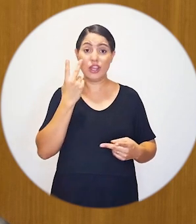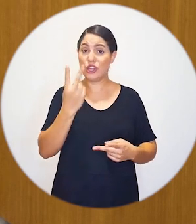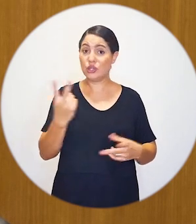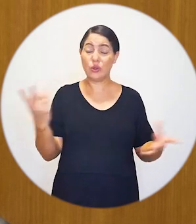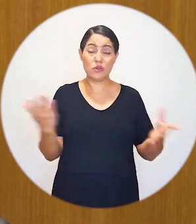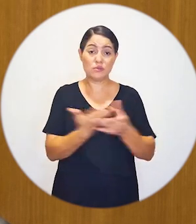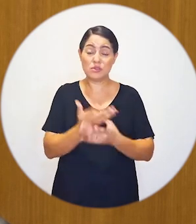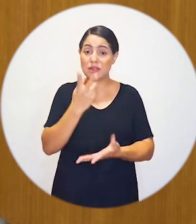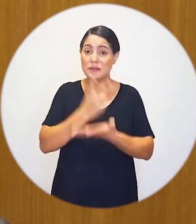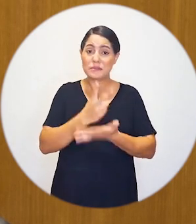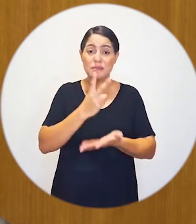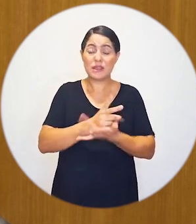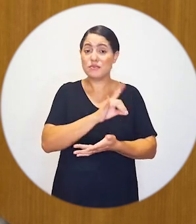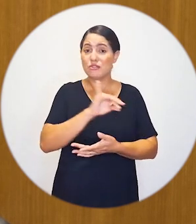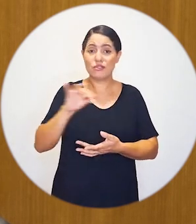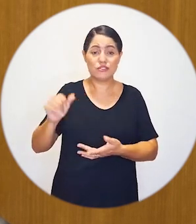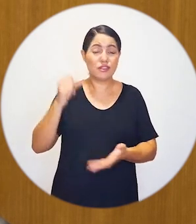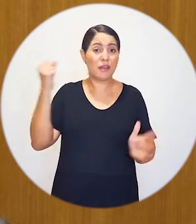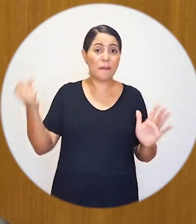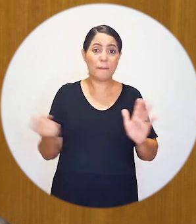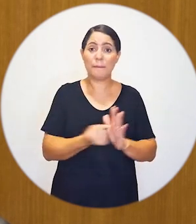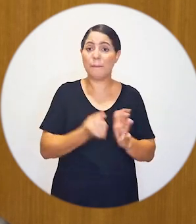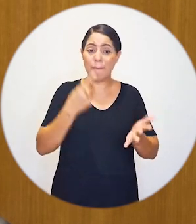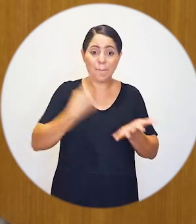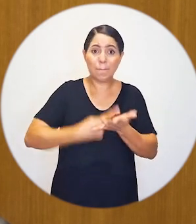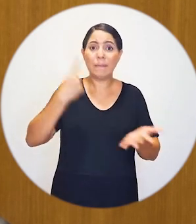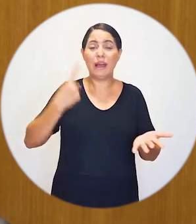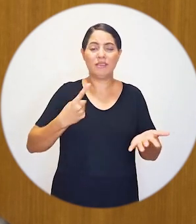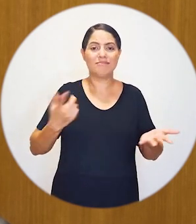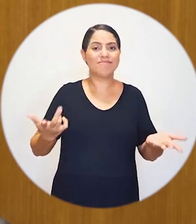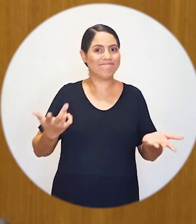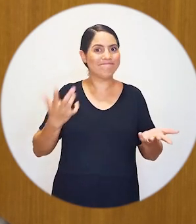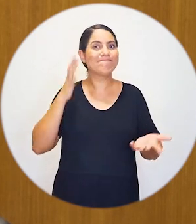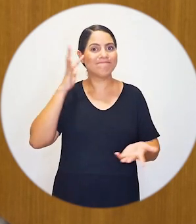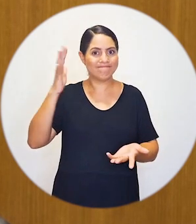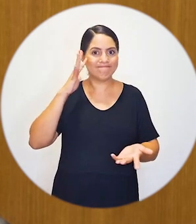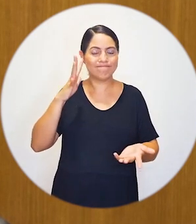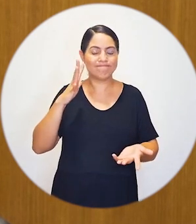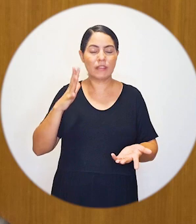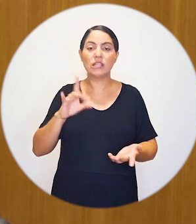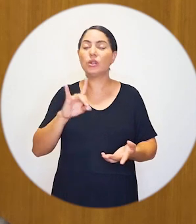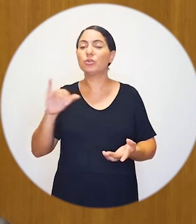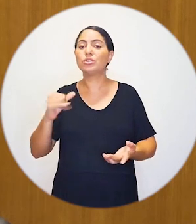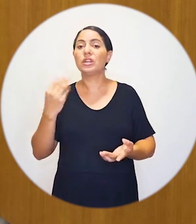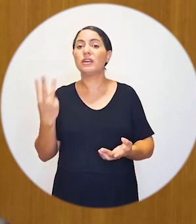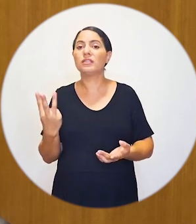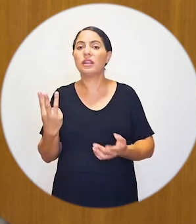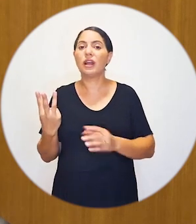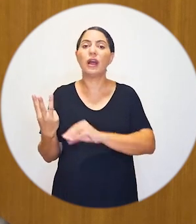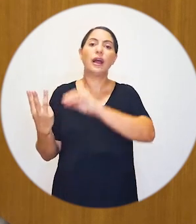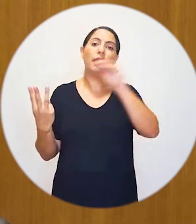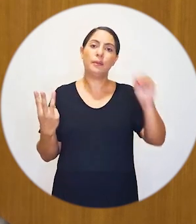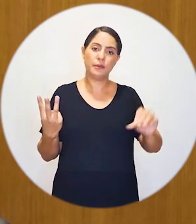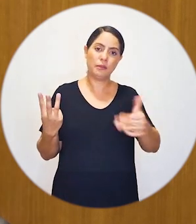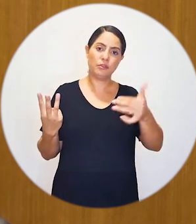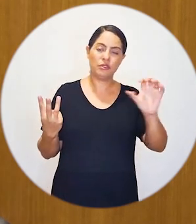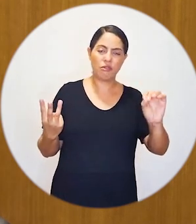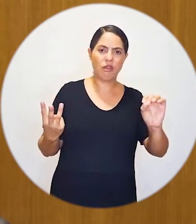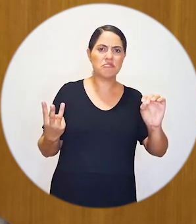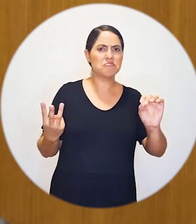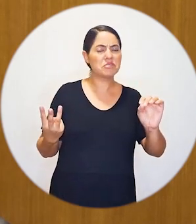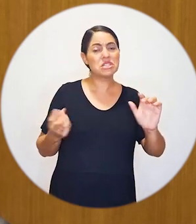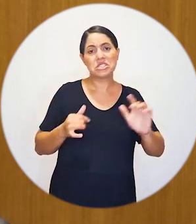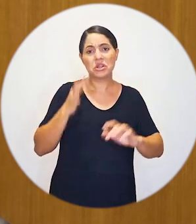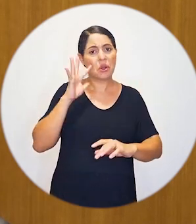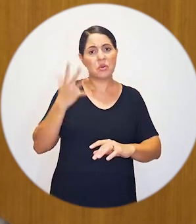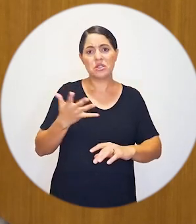processos marcados no mesmo dia. Eu sei que esses imprevistos acontecem e não me custa nada tirar o processo da sessão do dia 3 e